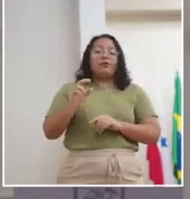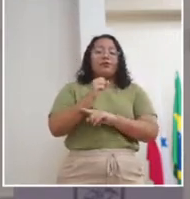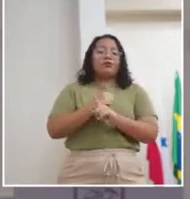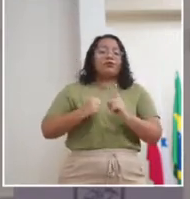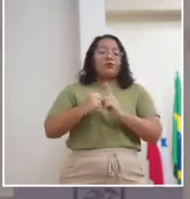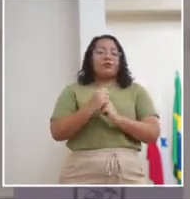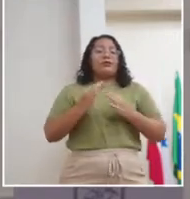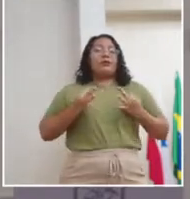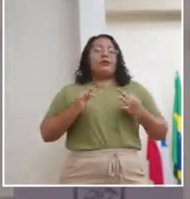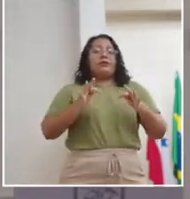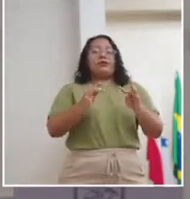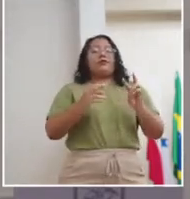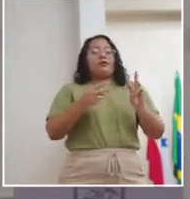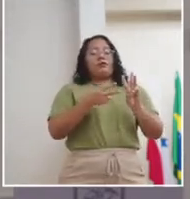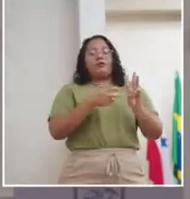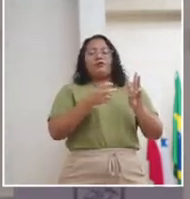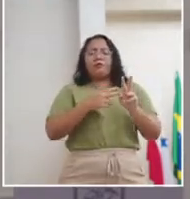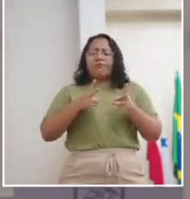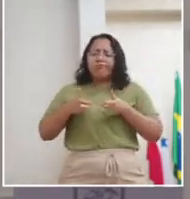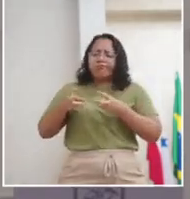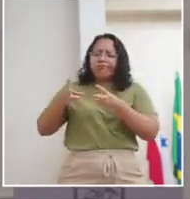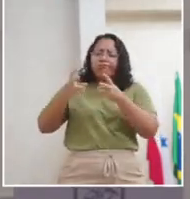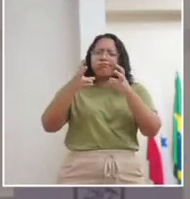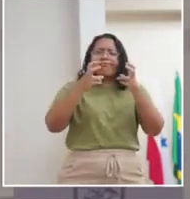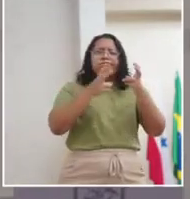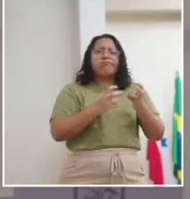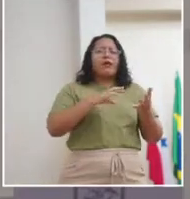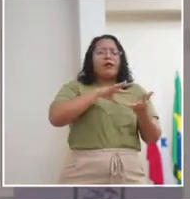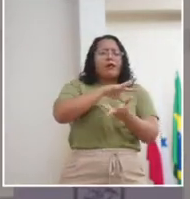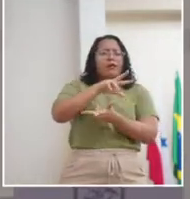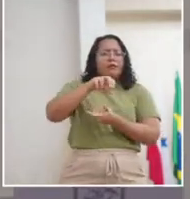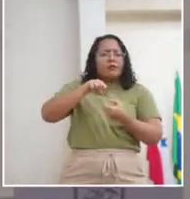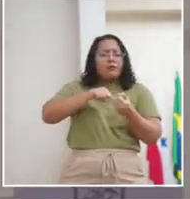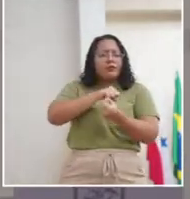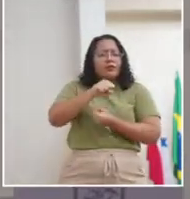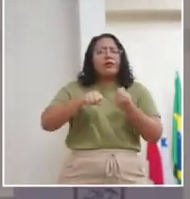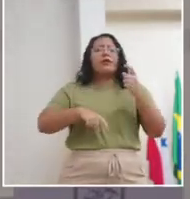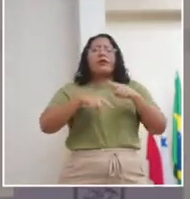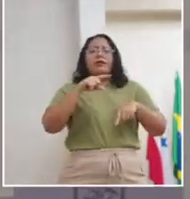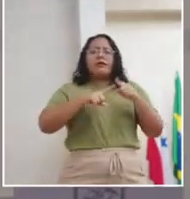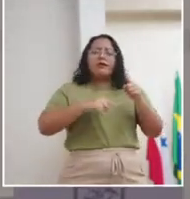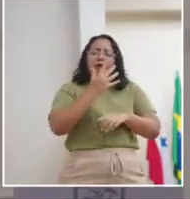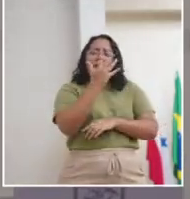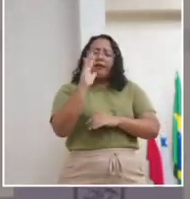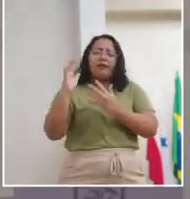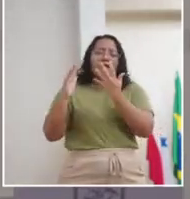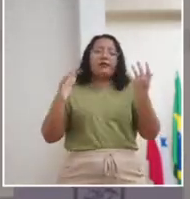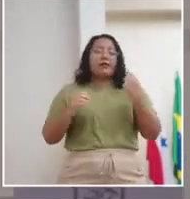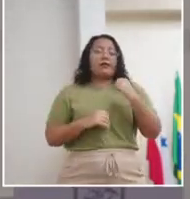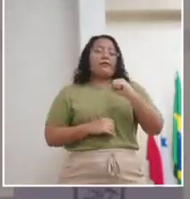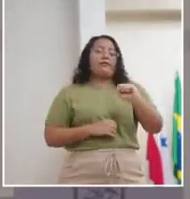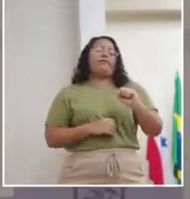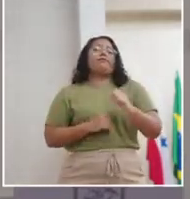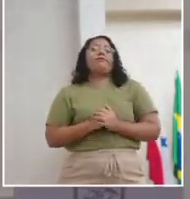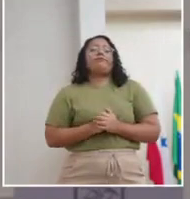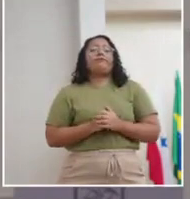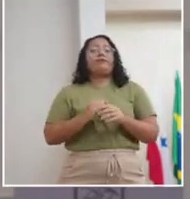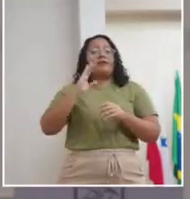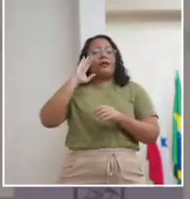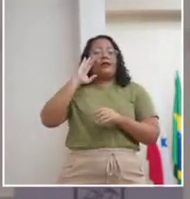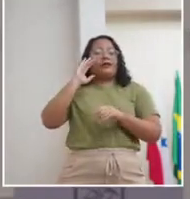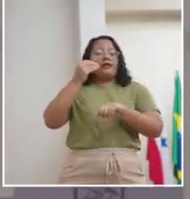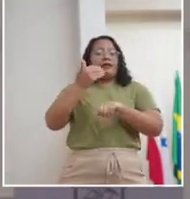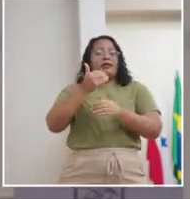tecnologia indígena para uma exploração mais sustentável dos recursos naturais e defesa da natureza. Em sua tese de